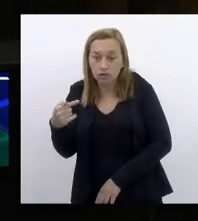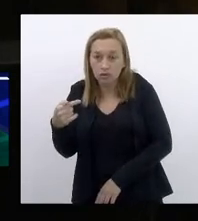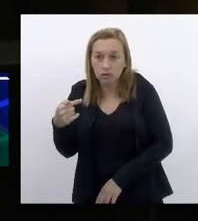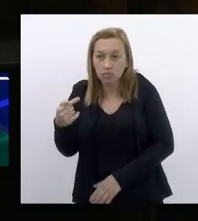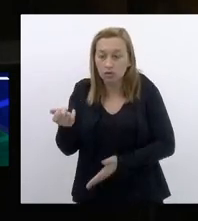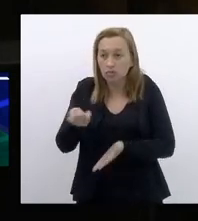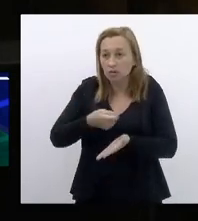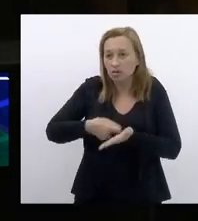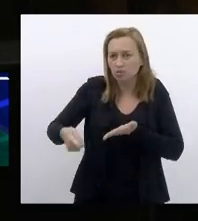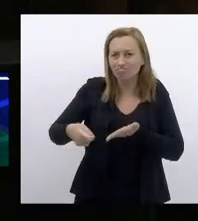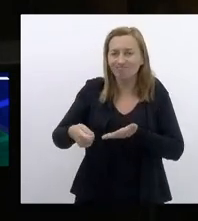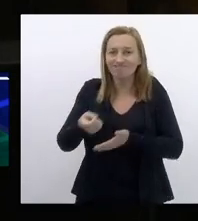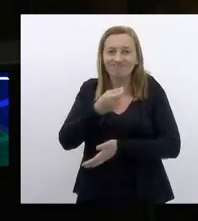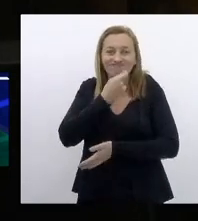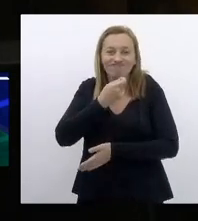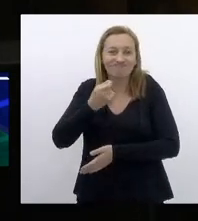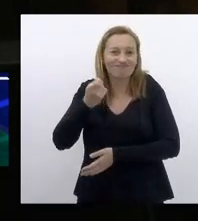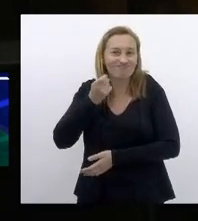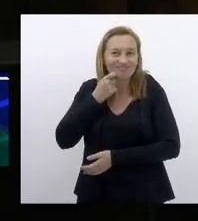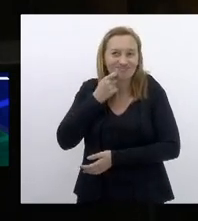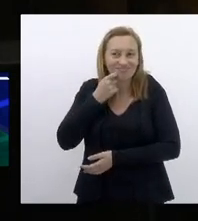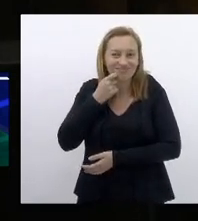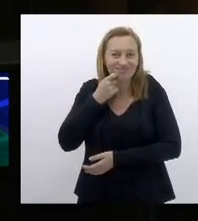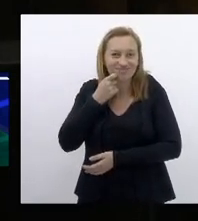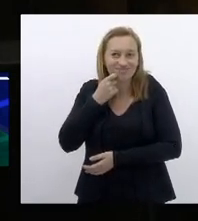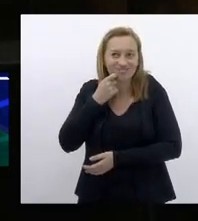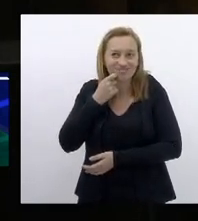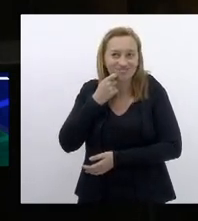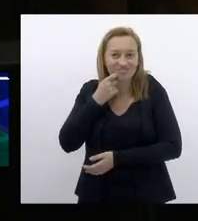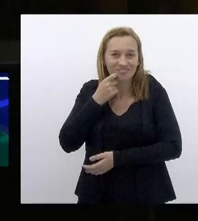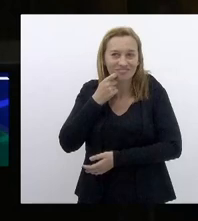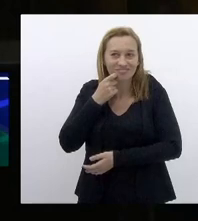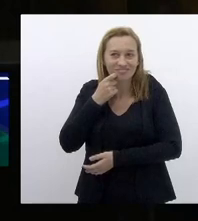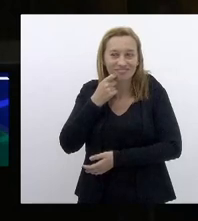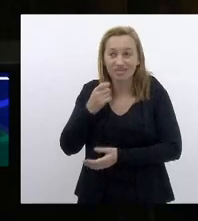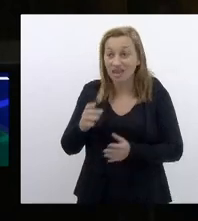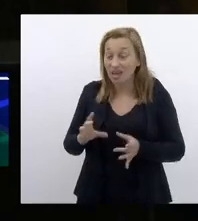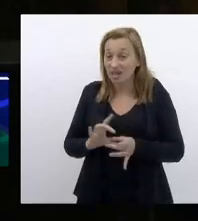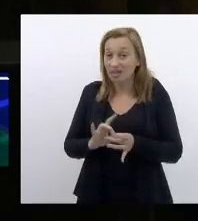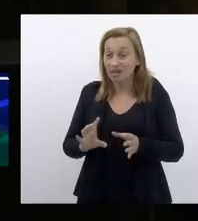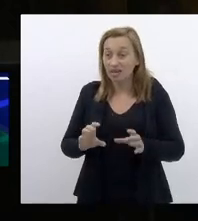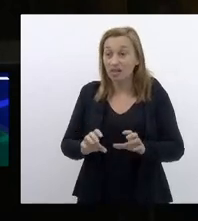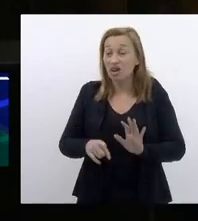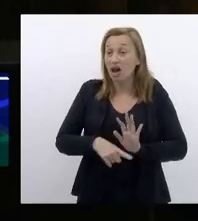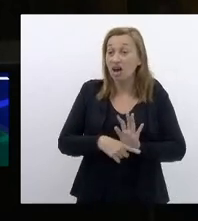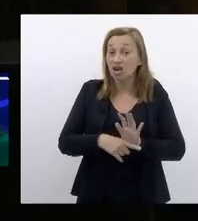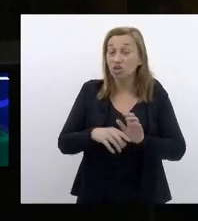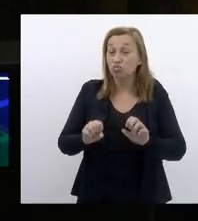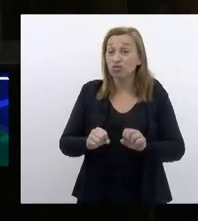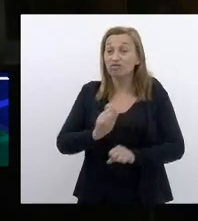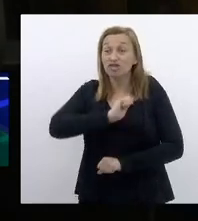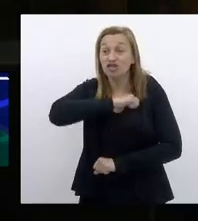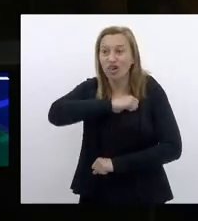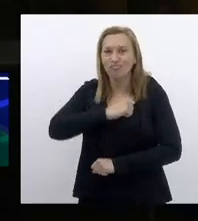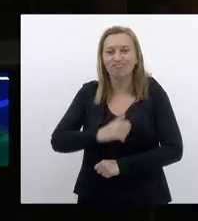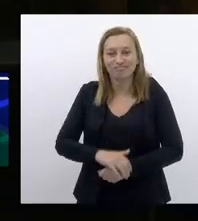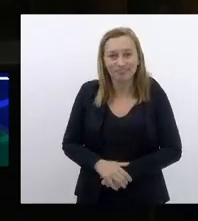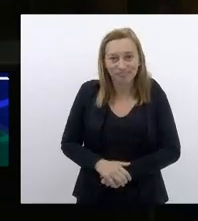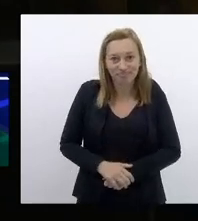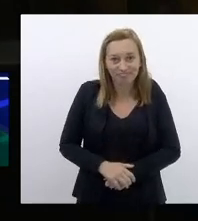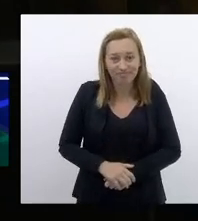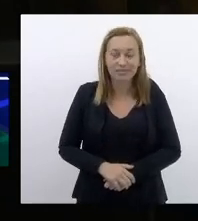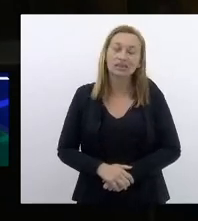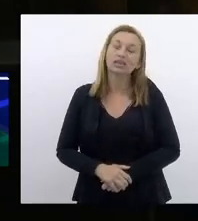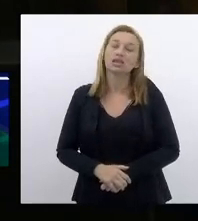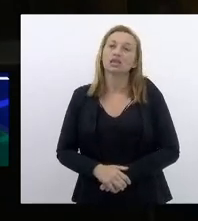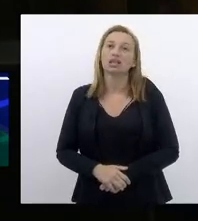em setembro e passou a vigorar o regime de recuperação fiscal.